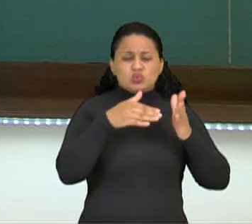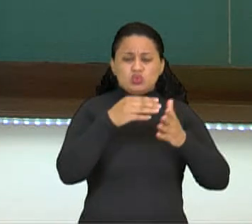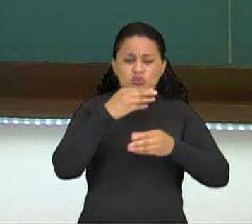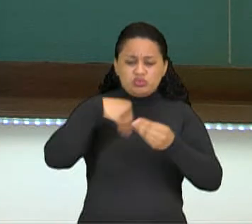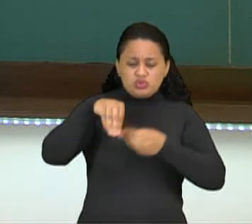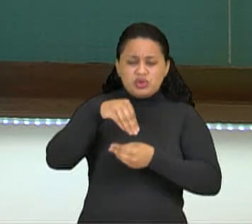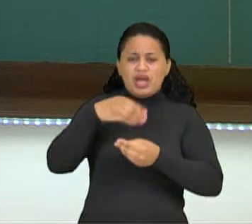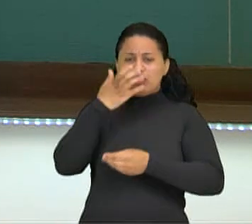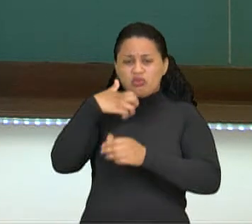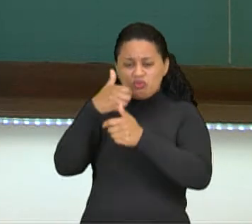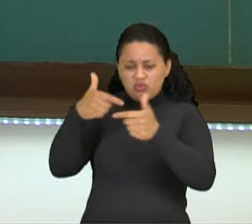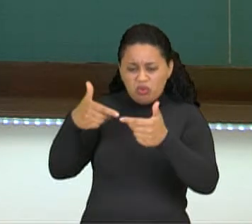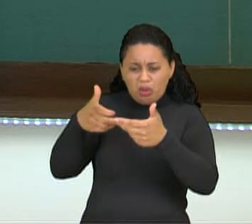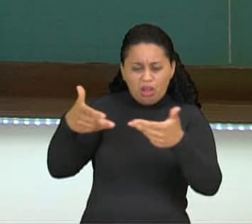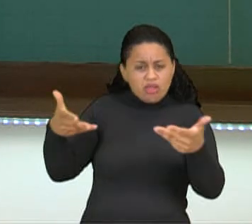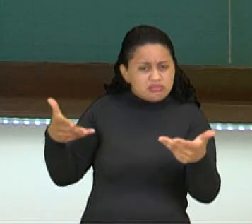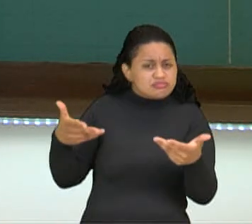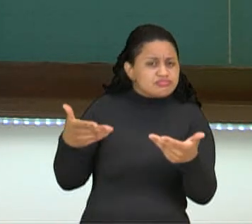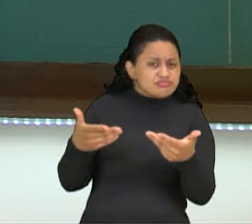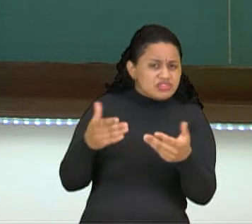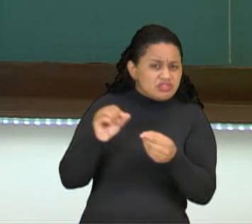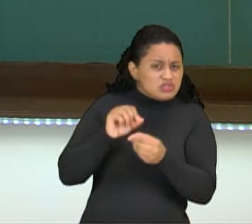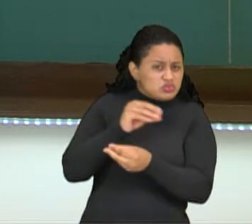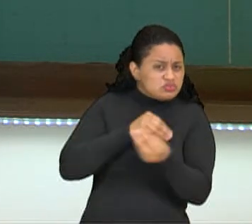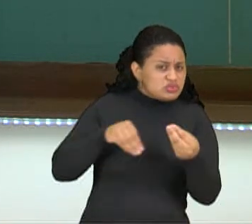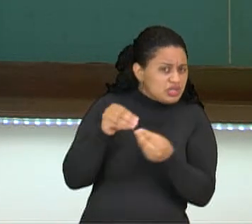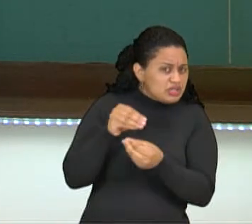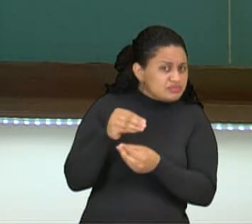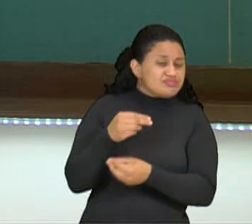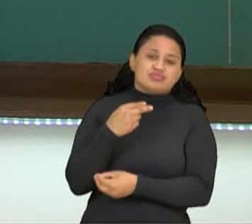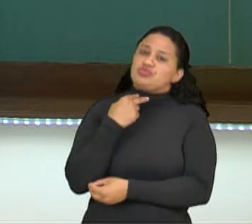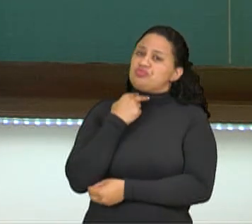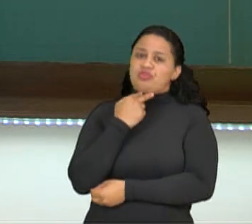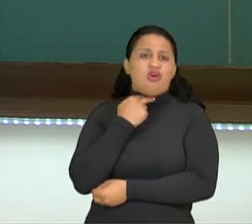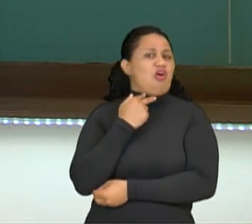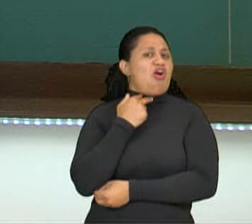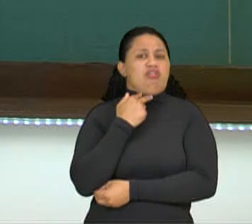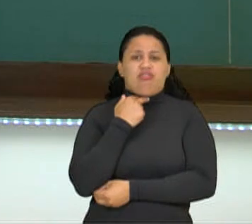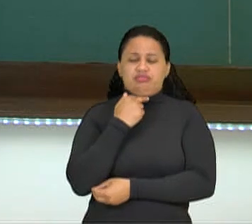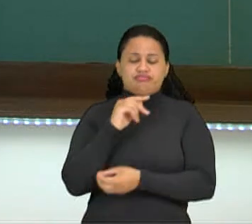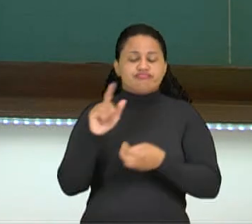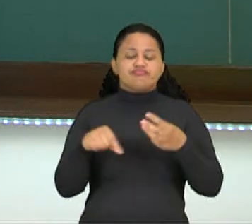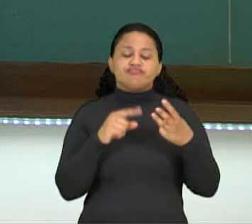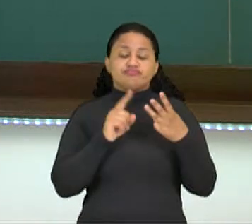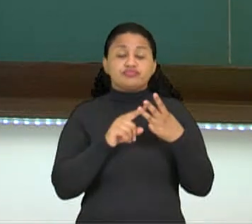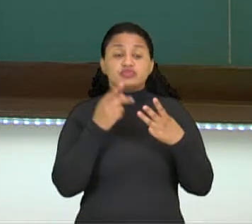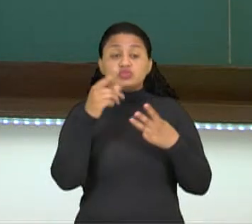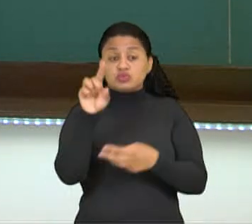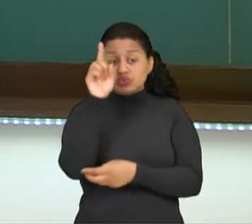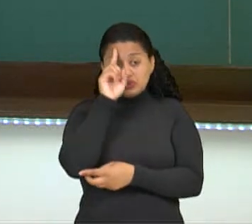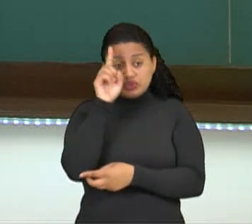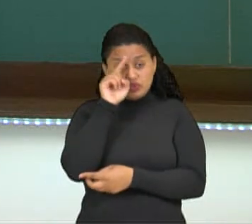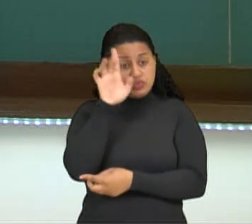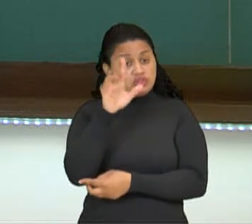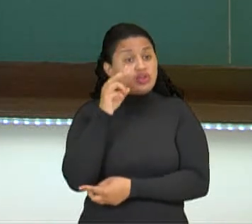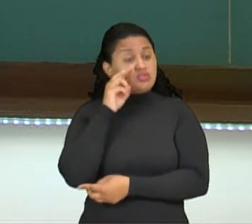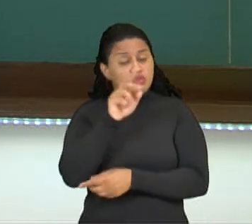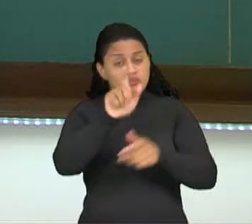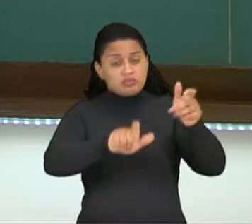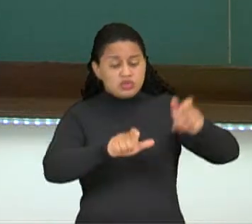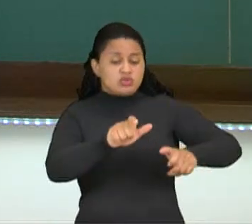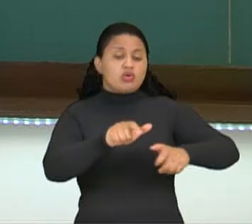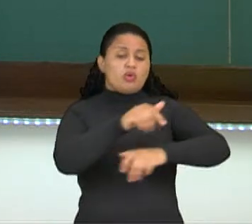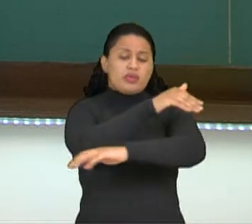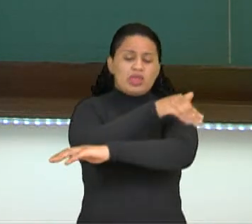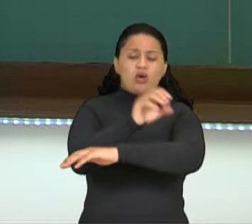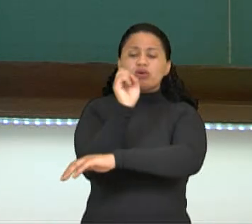casca de fruta, por exemplo, de legume? Não pode, né? No seu dia a dia, já presenciou pessoas